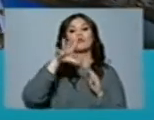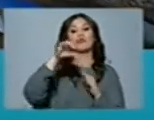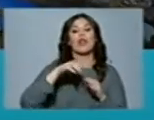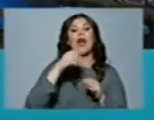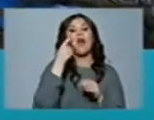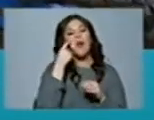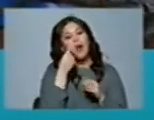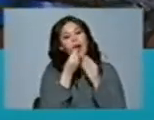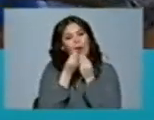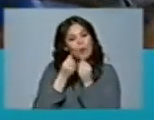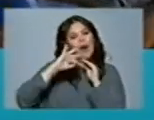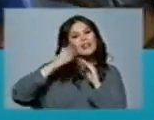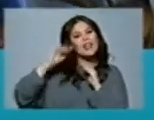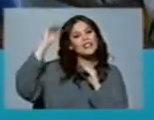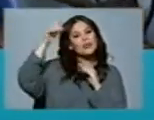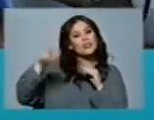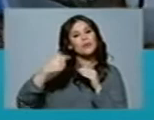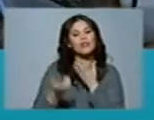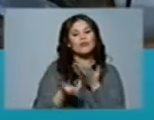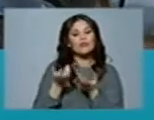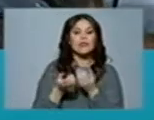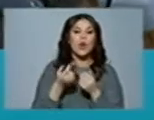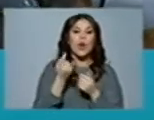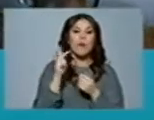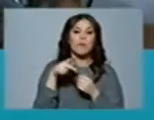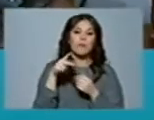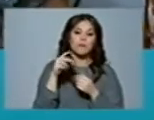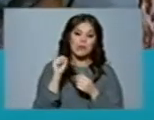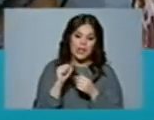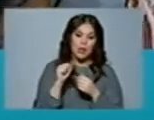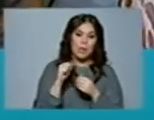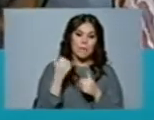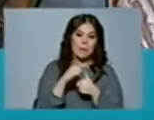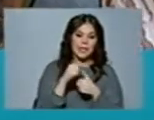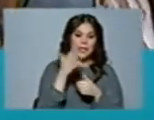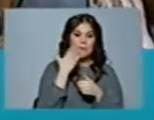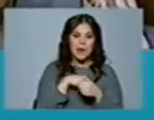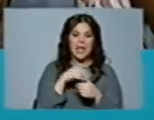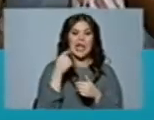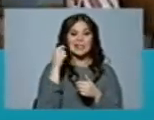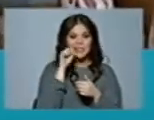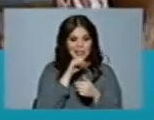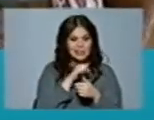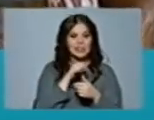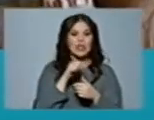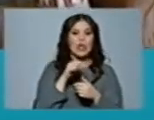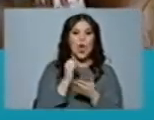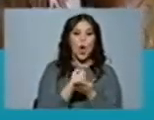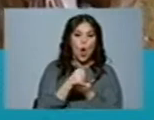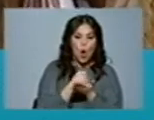Primeiro vai provar e ver como é que se faz. E depois é que faz em casa. Um quilo de batata branca, meio quilo de cenoura, uma couve penca de Chaves. Lá está, tem que ir a